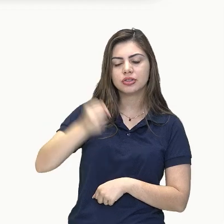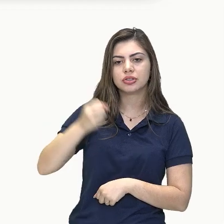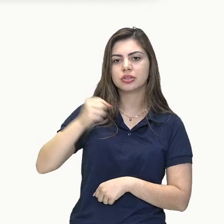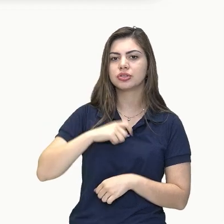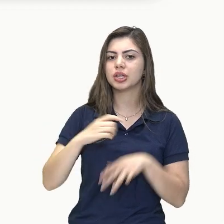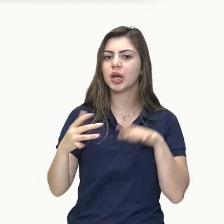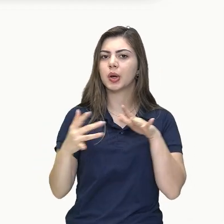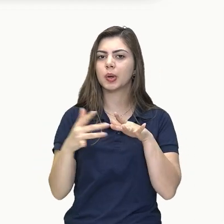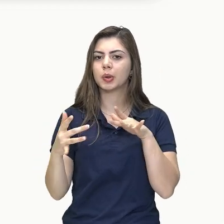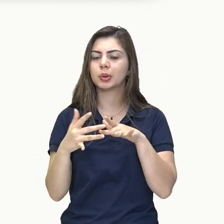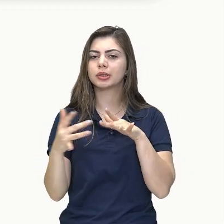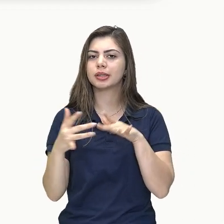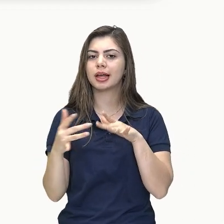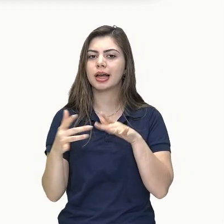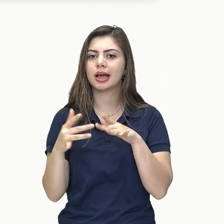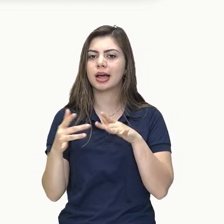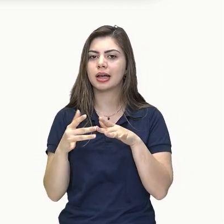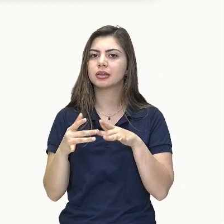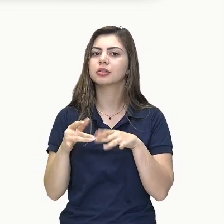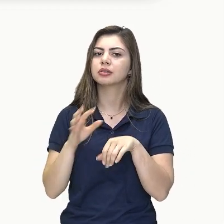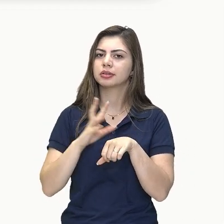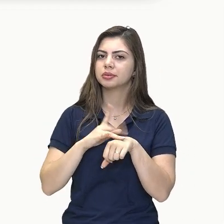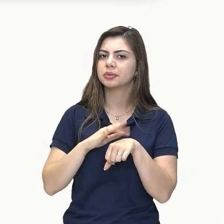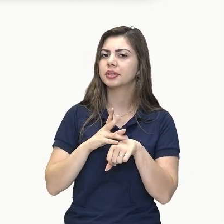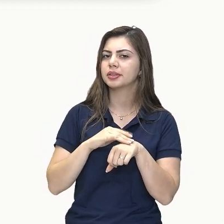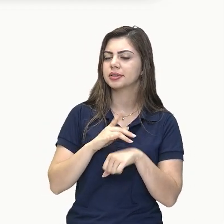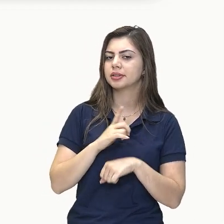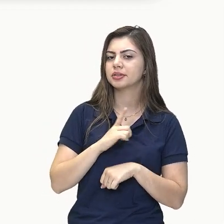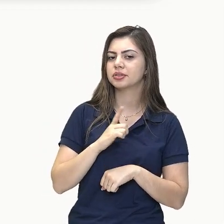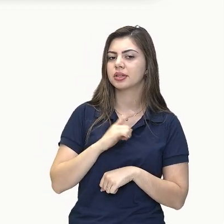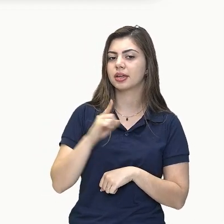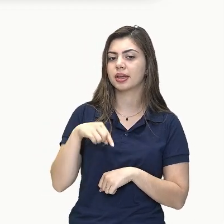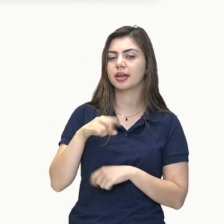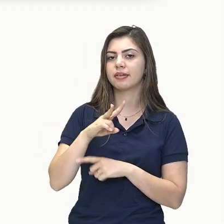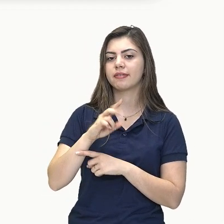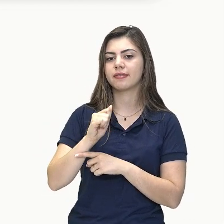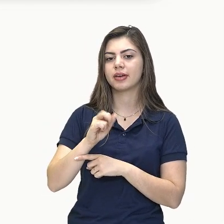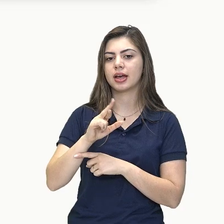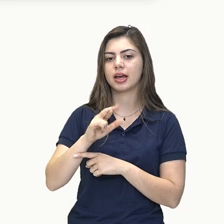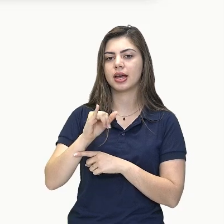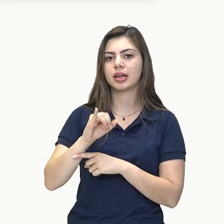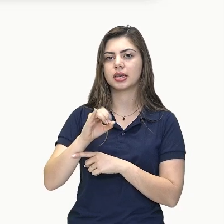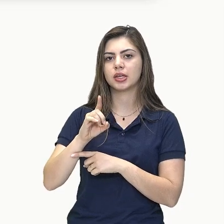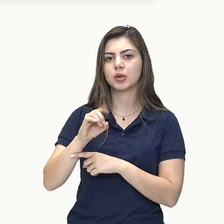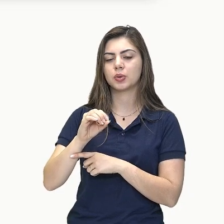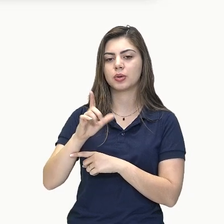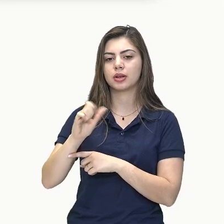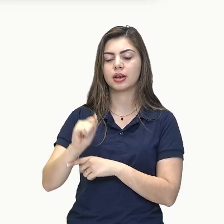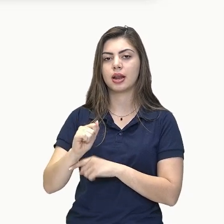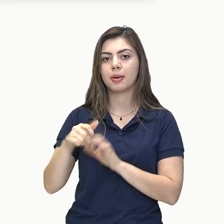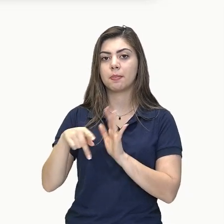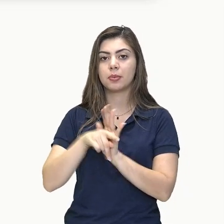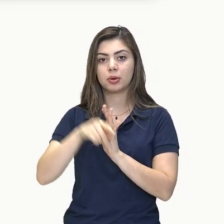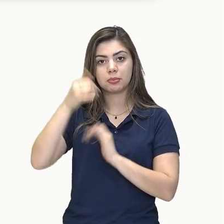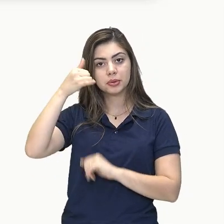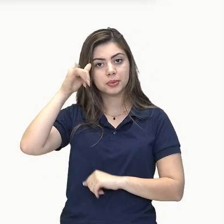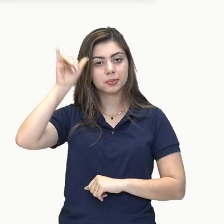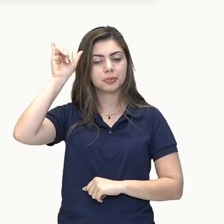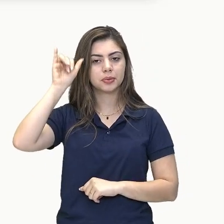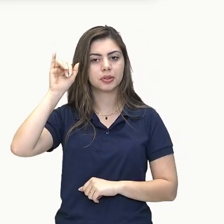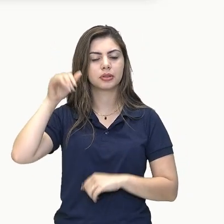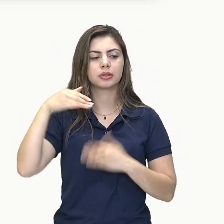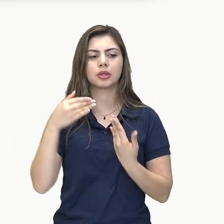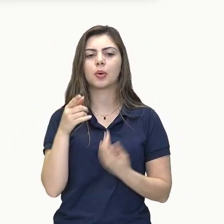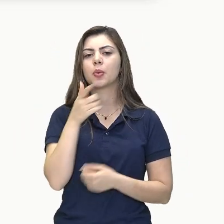com uma forma mais branda da doença, que é a varíola bovina. Então, o que ele fez? Quando ele percebeu